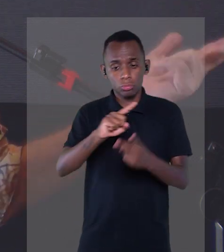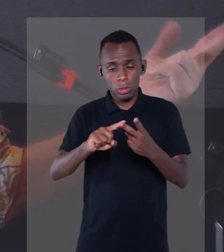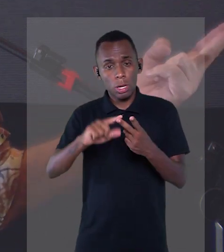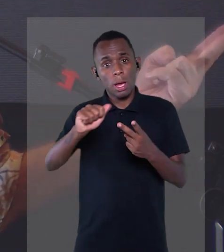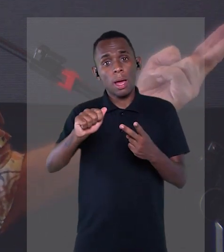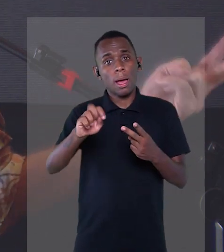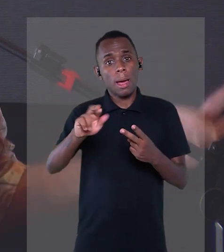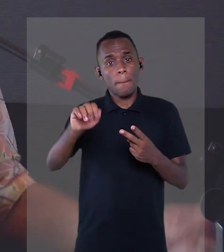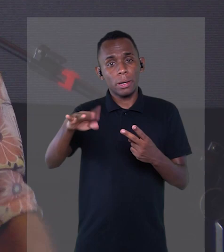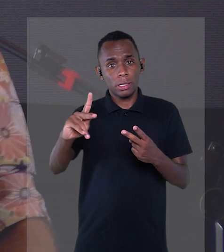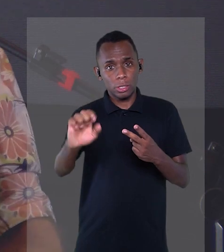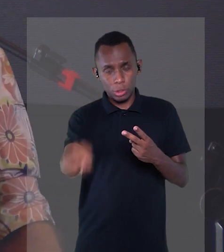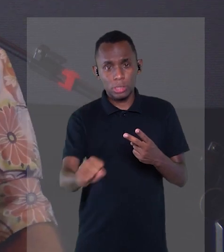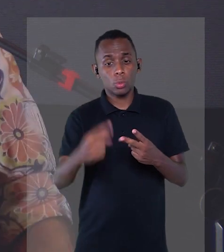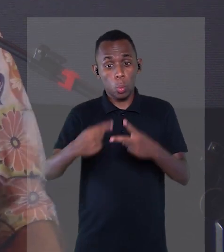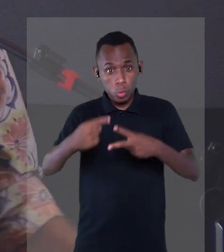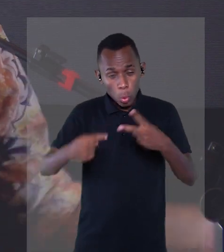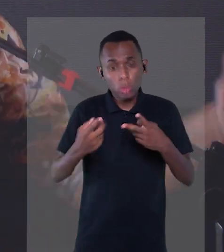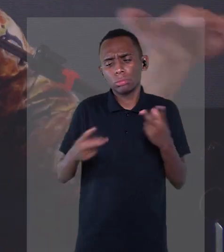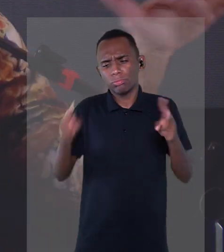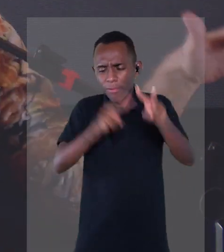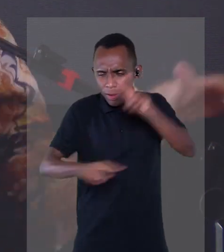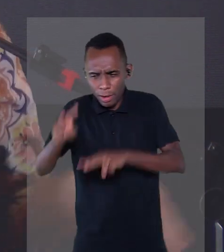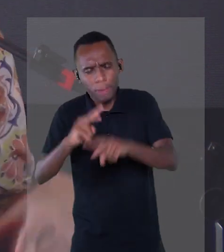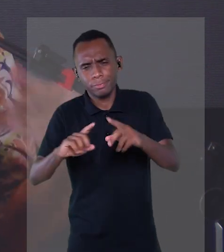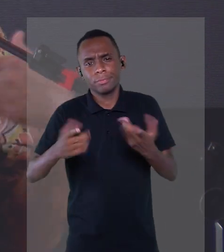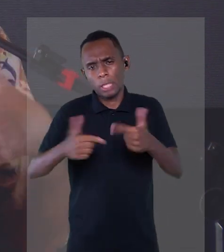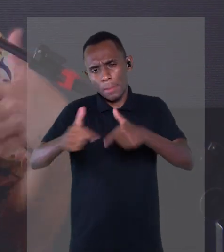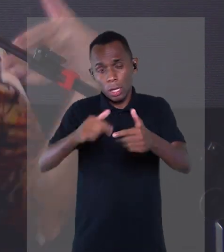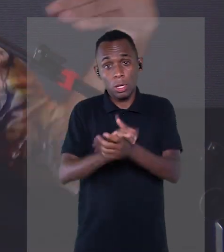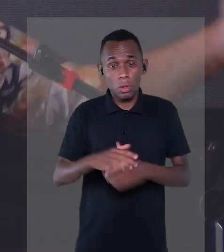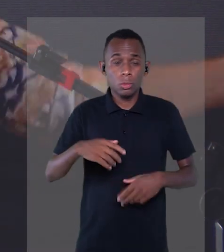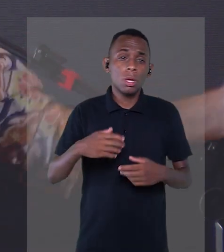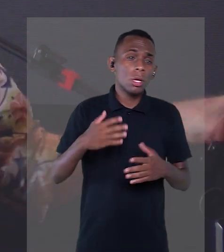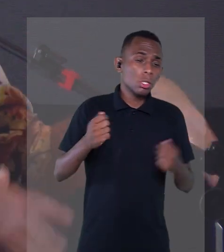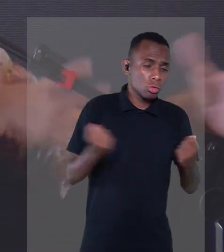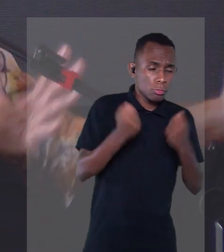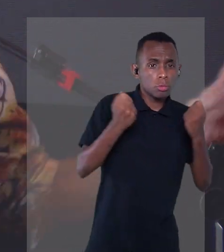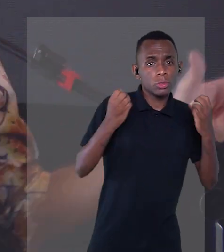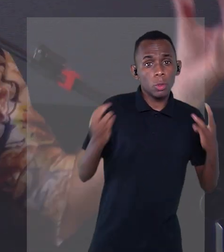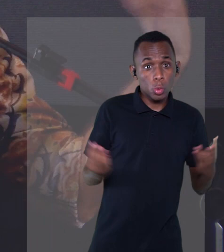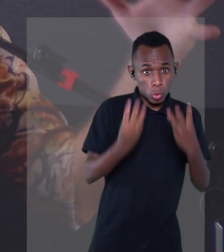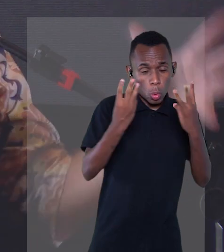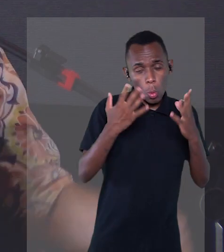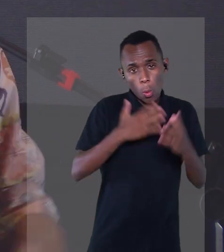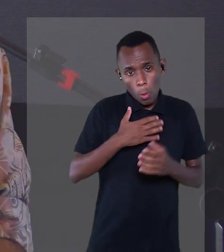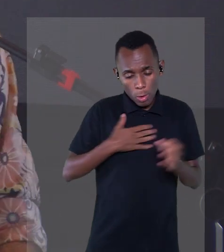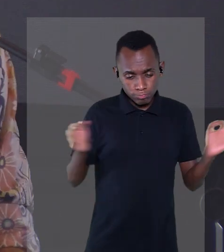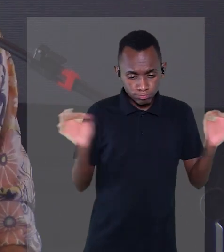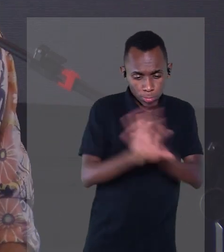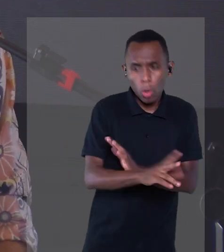Abrantes, né? Eram os dois. Sim, exato. E a gente, quando acabava os eventos, os meus shows, as palestras deles, os outros shows